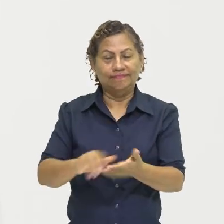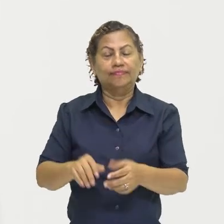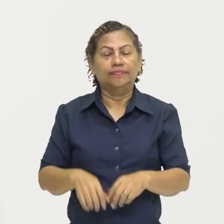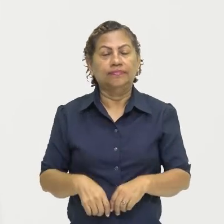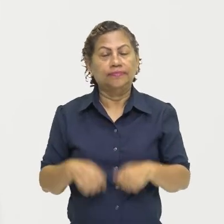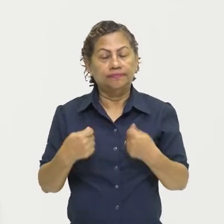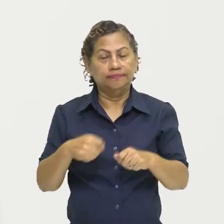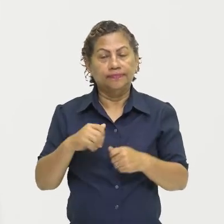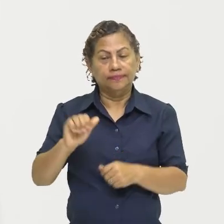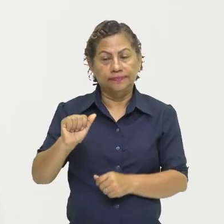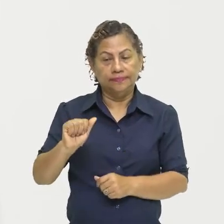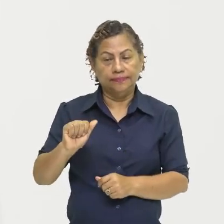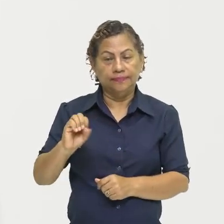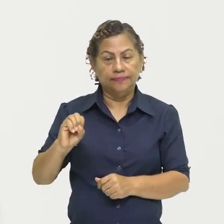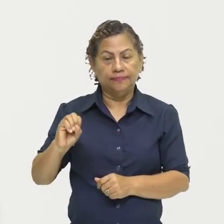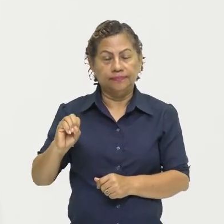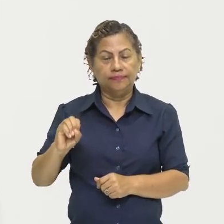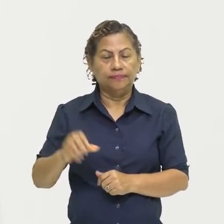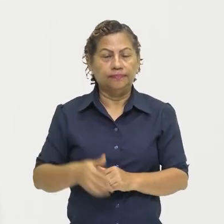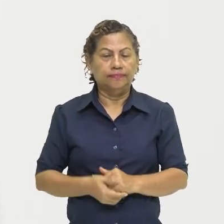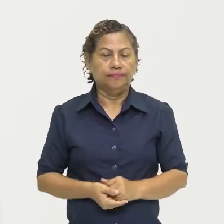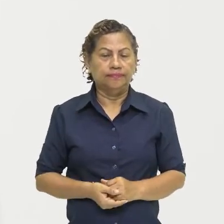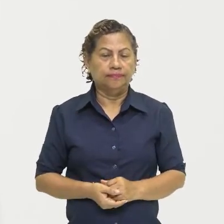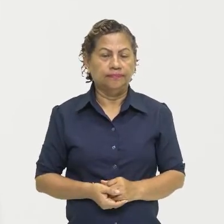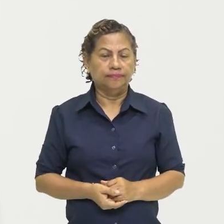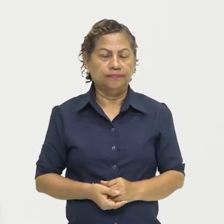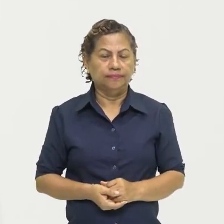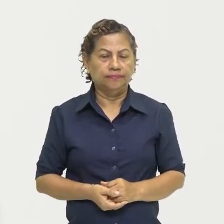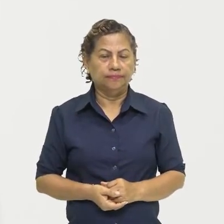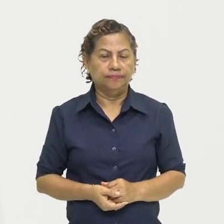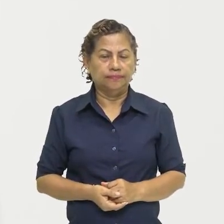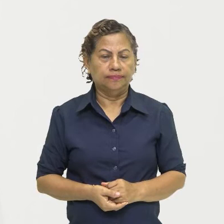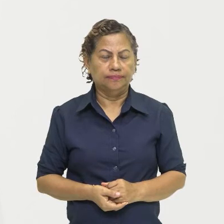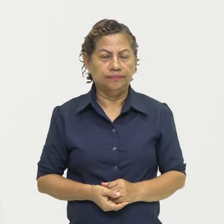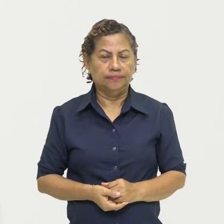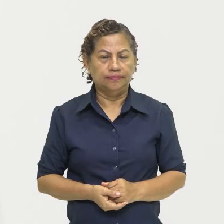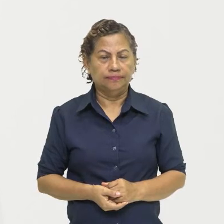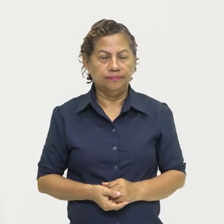preposição ao, tá? O verbo aspirar.